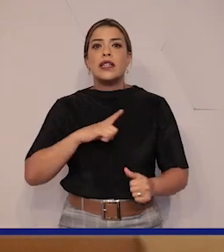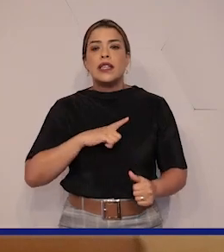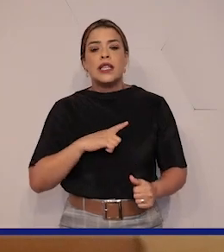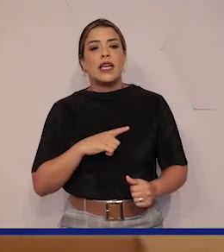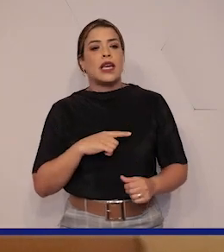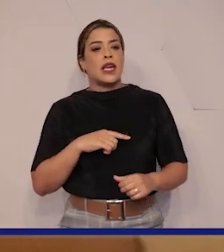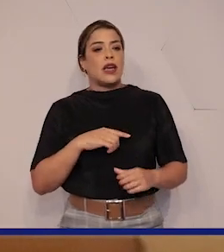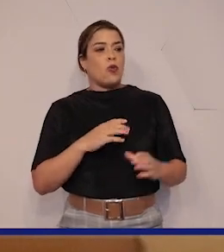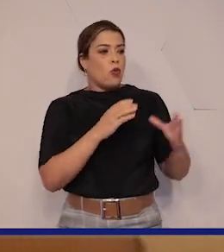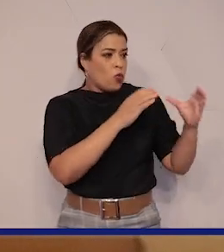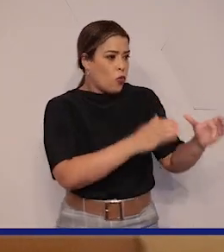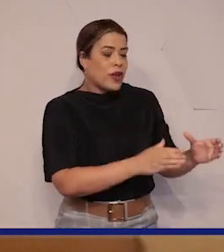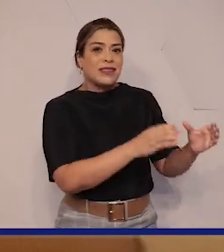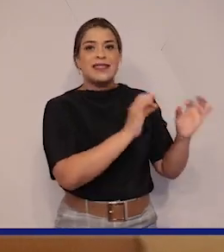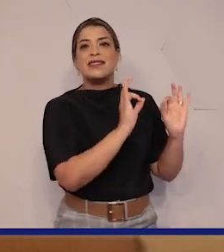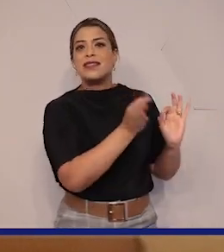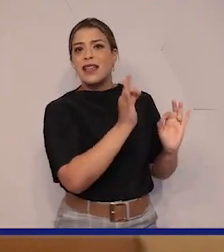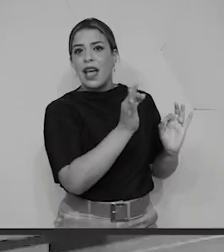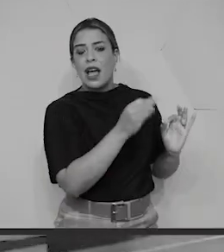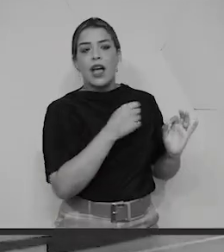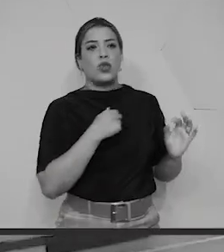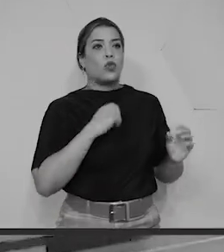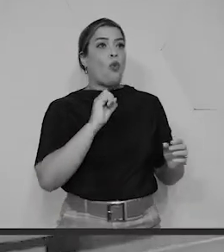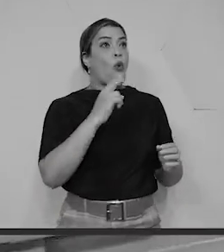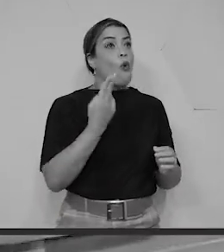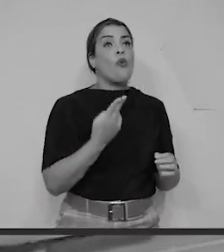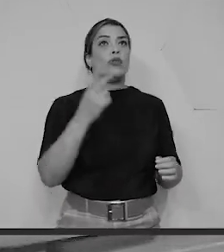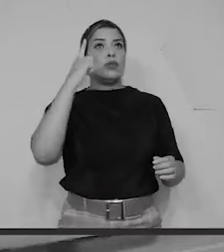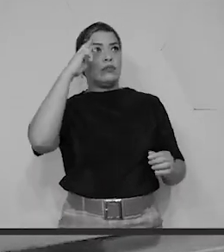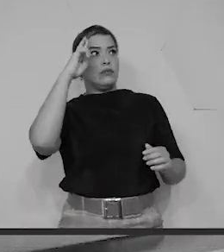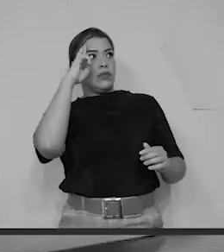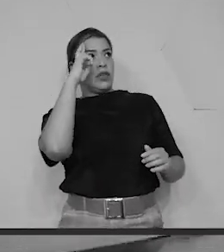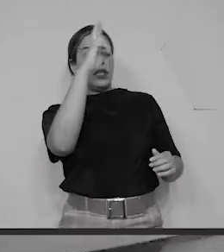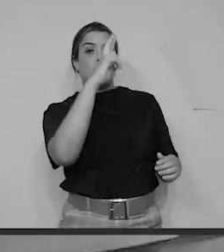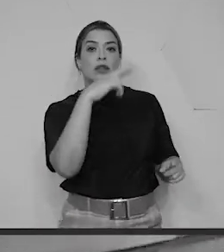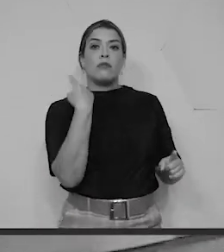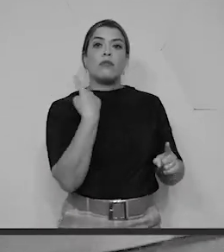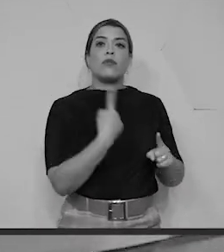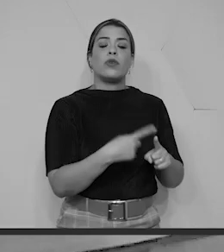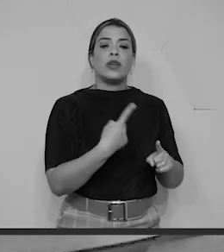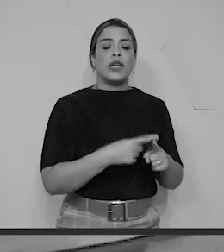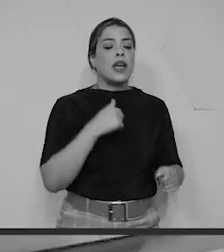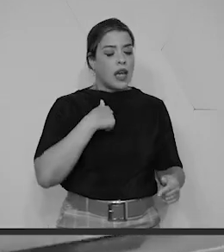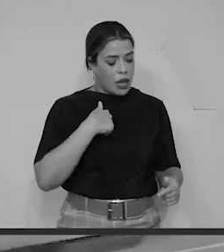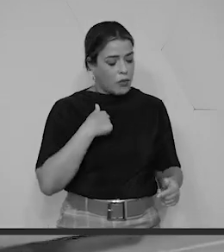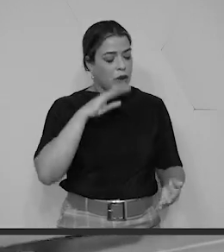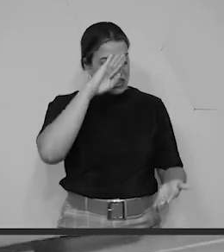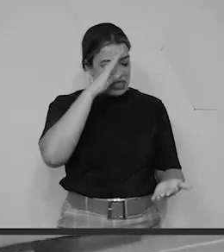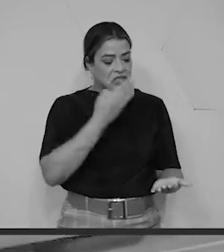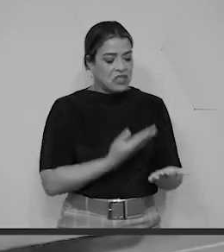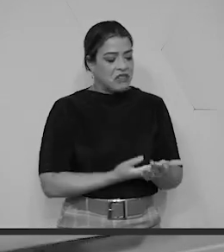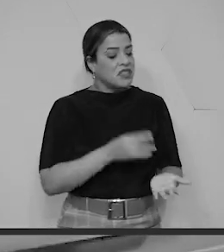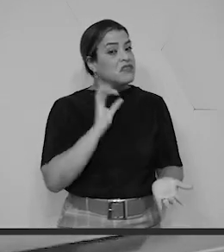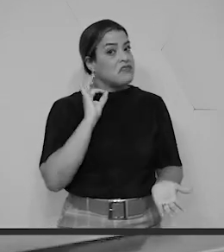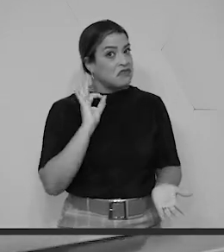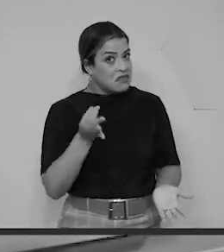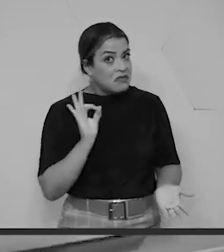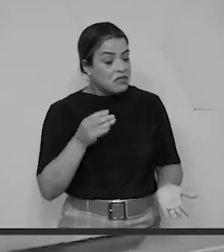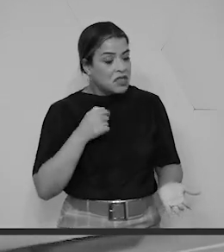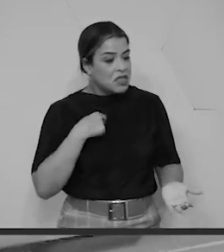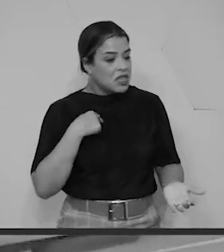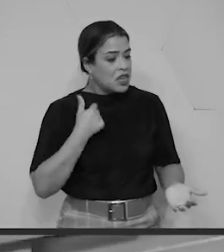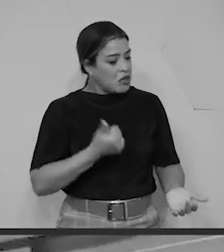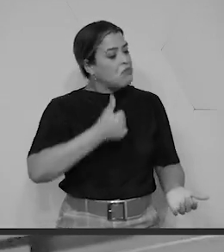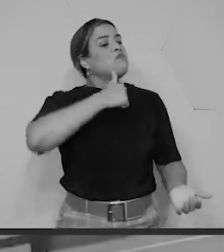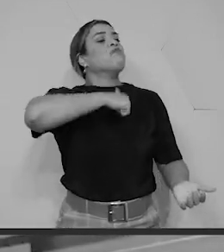determinados lugares, que eu nunca ia conseguir alcançar um cargo de prestígio, um cargo de liderança, porque eu acreditava, eu tinha certeza que eu